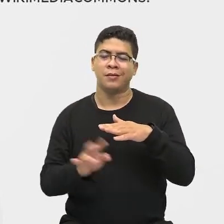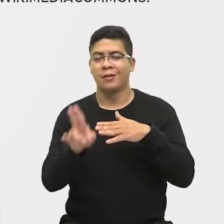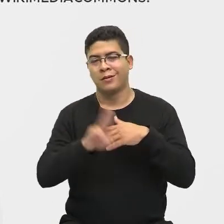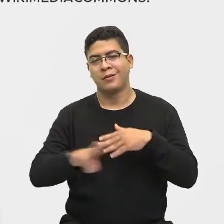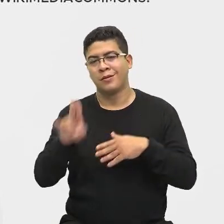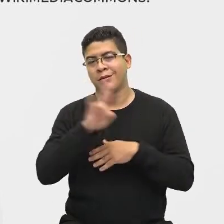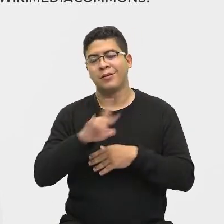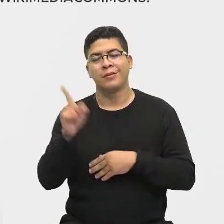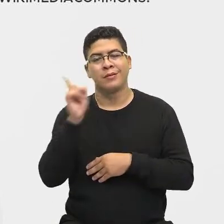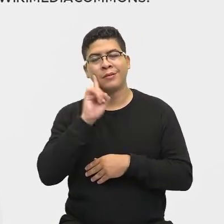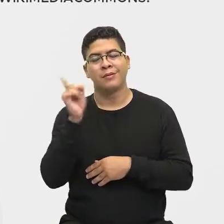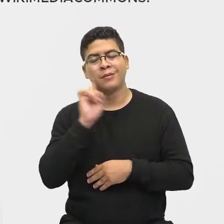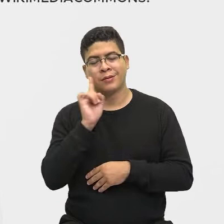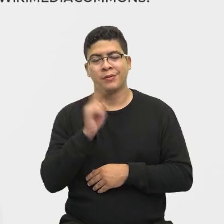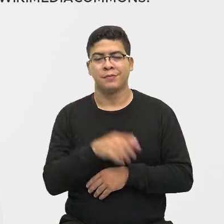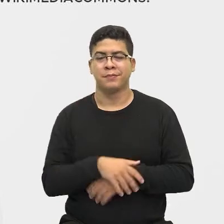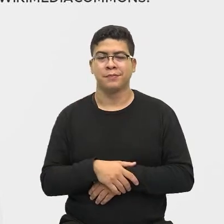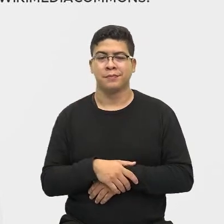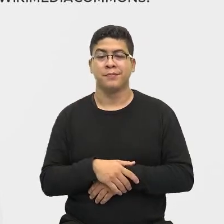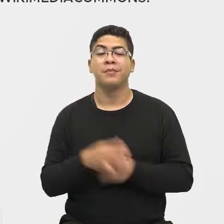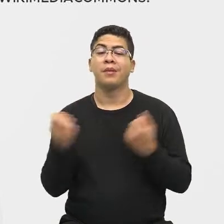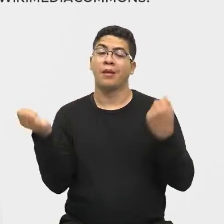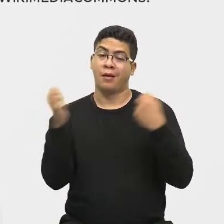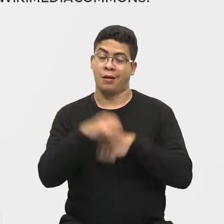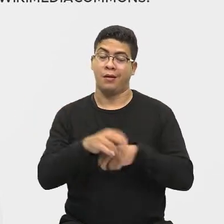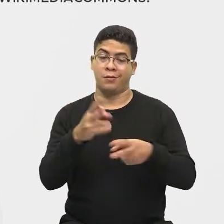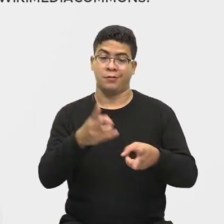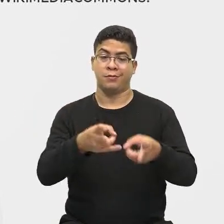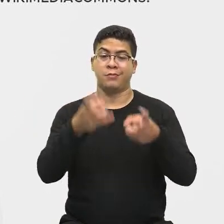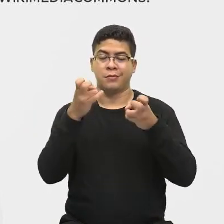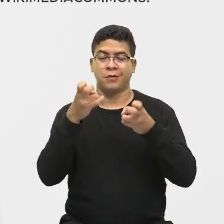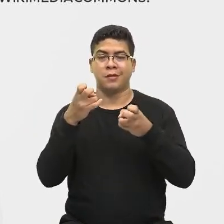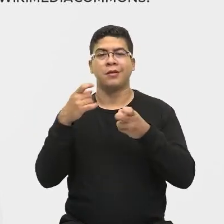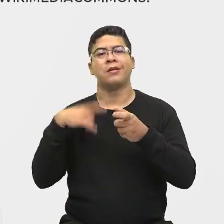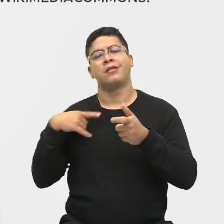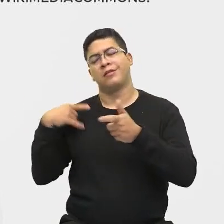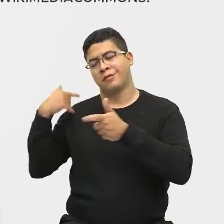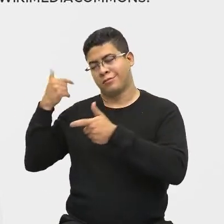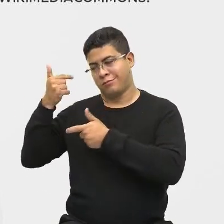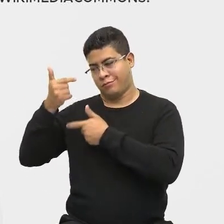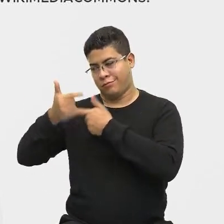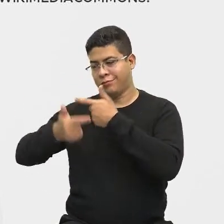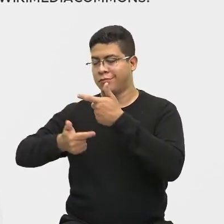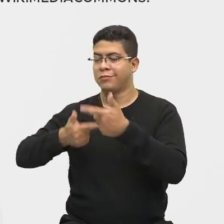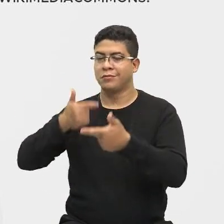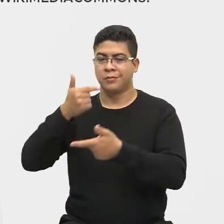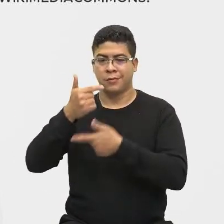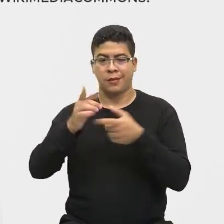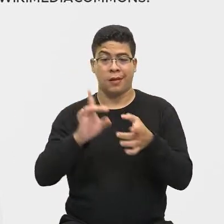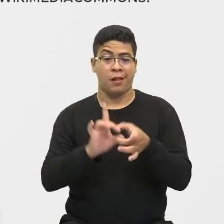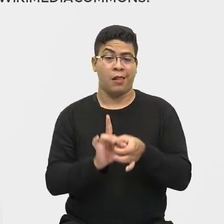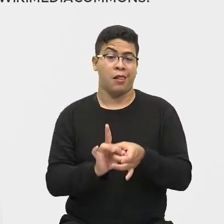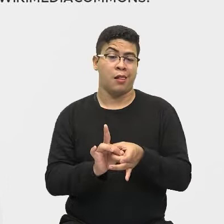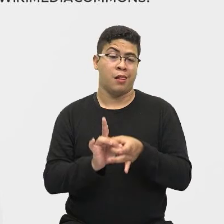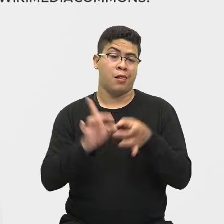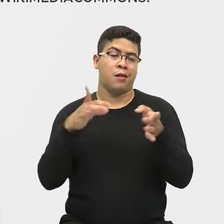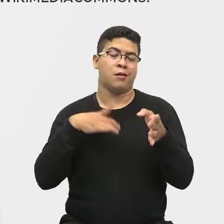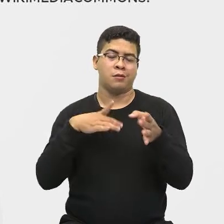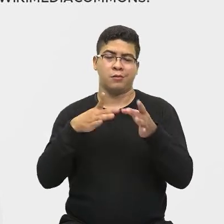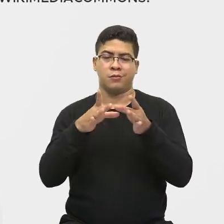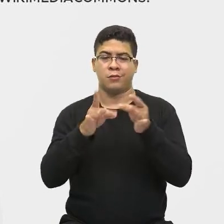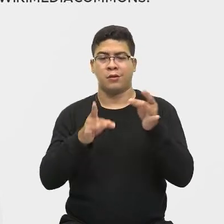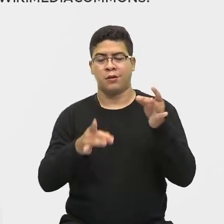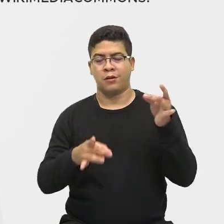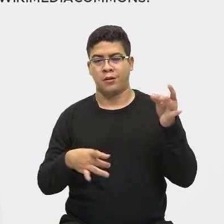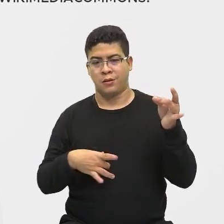no nosso dia a dia, é possível perceber o tradicionalismo e a liberdade em sua extensa